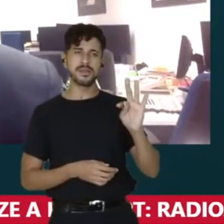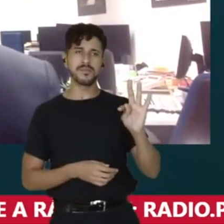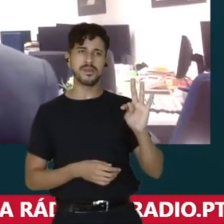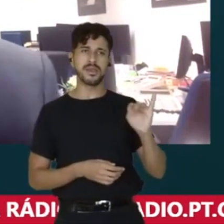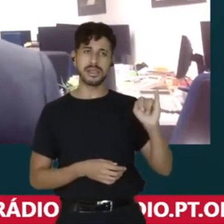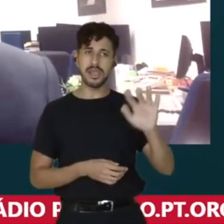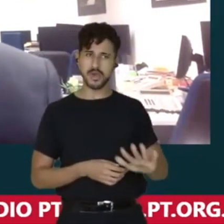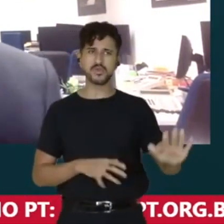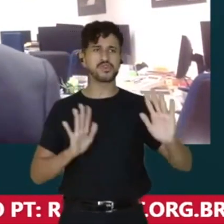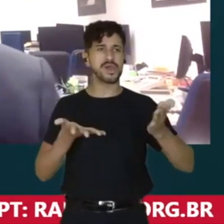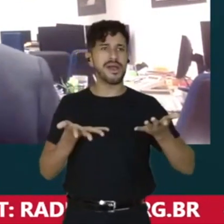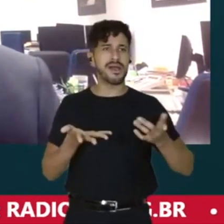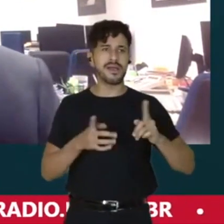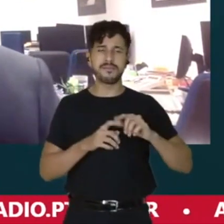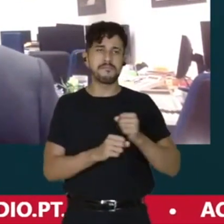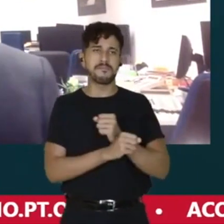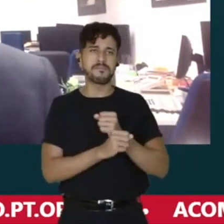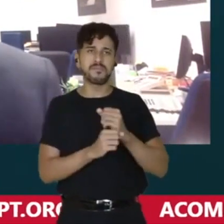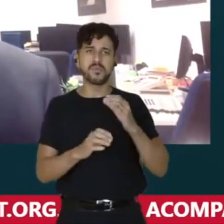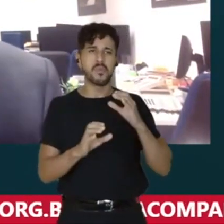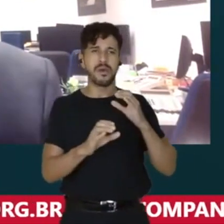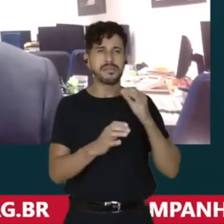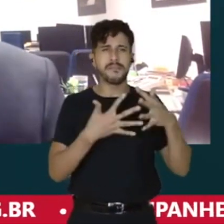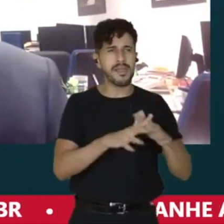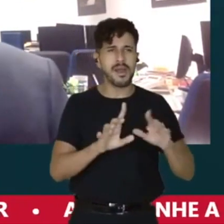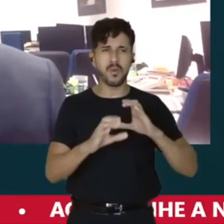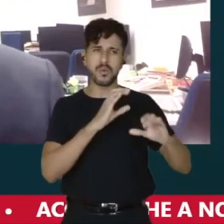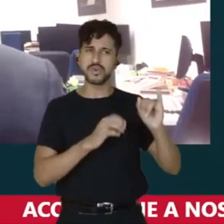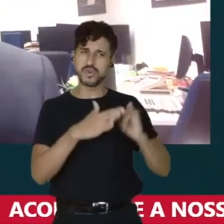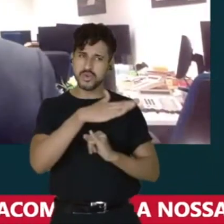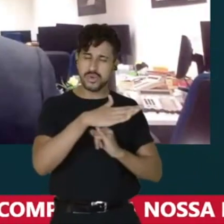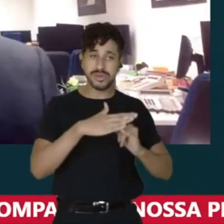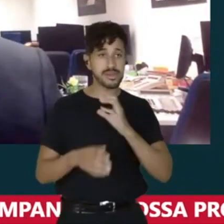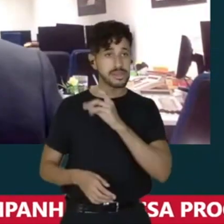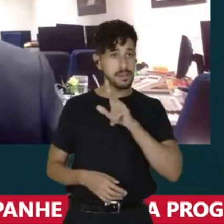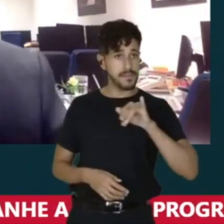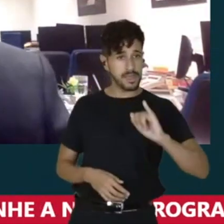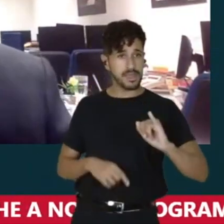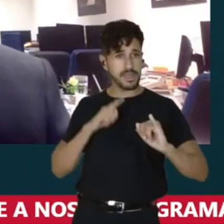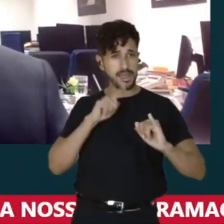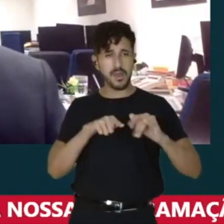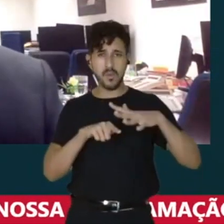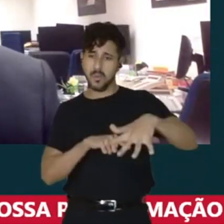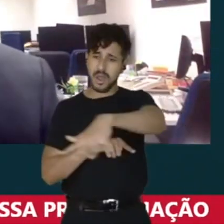Então não impede em nada a comunicação institucional. A CPI, que é um